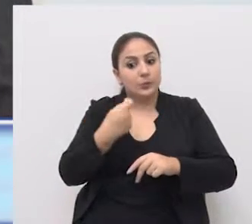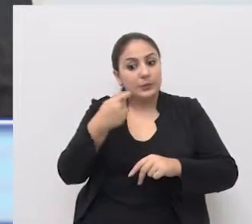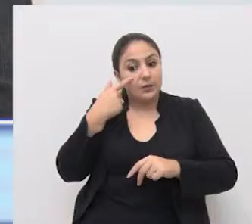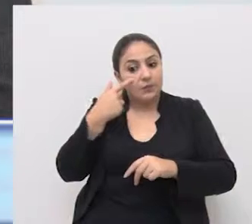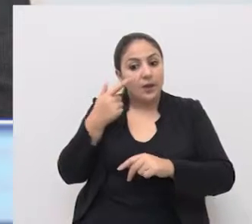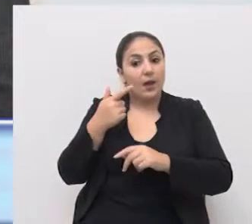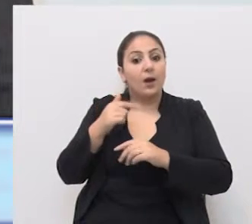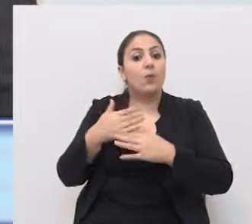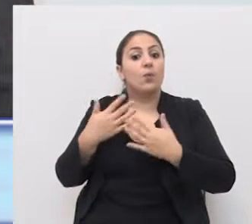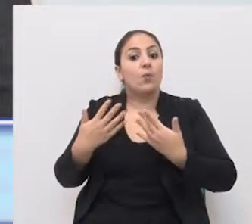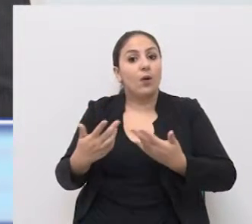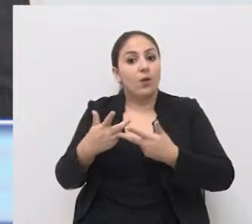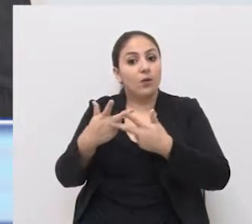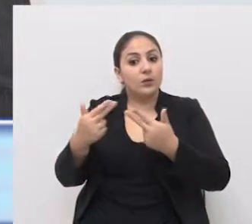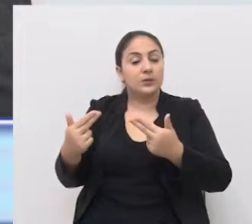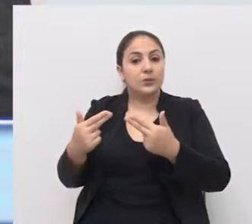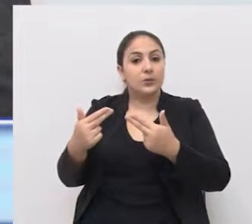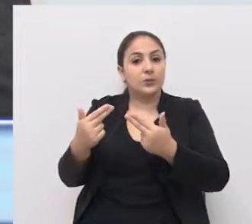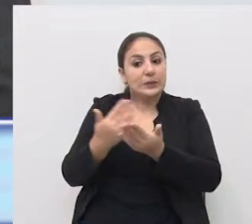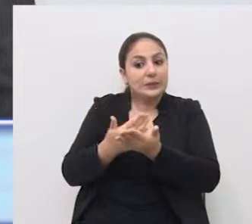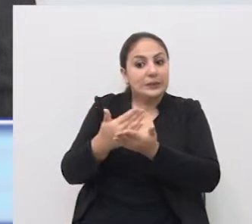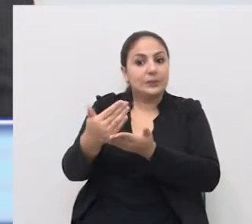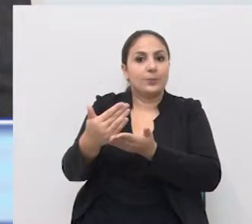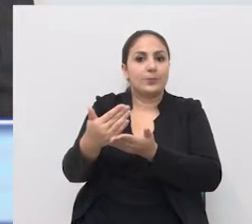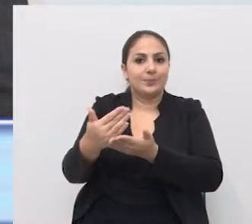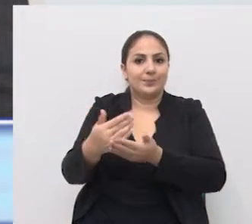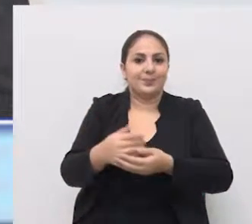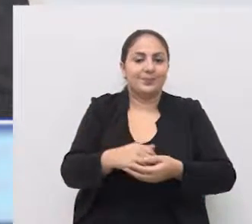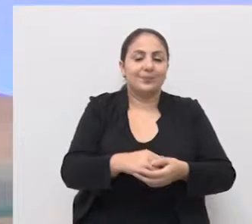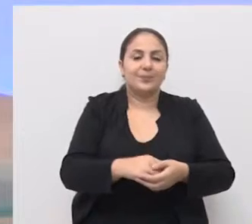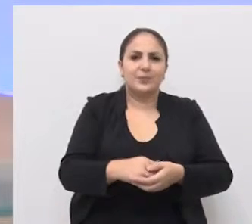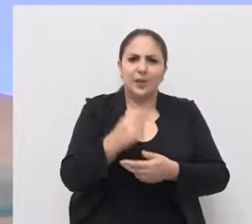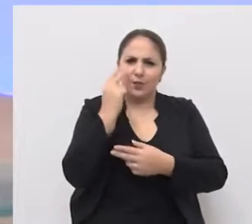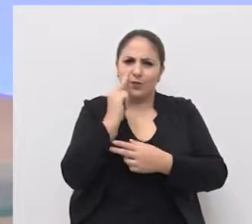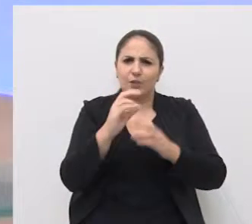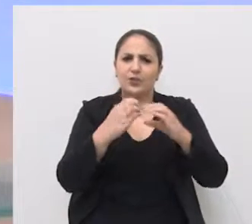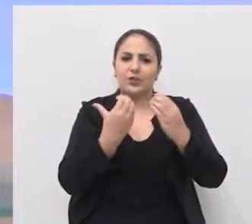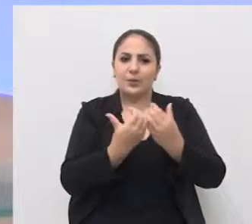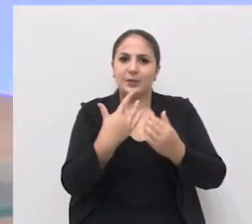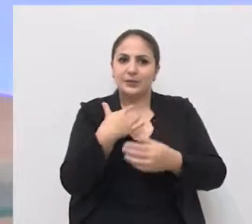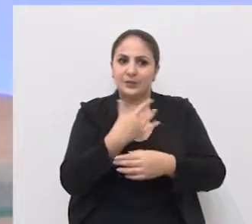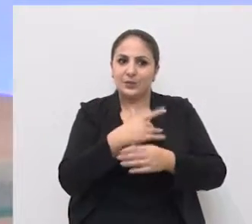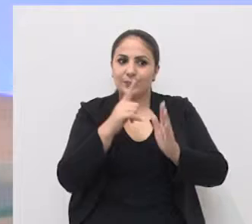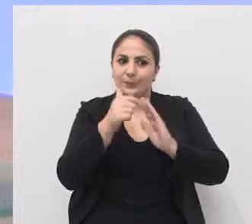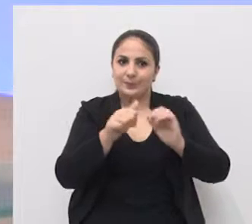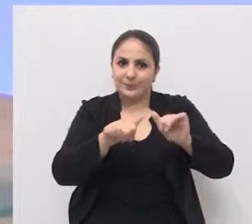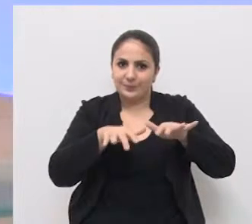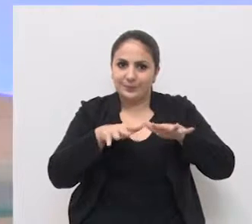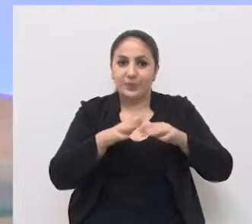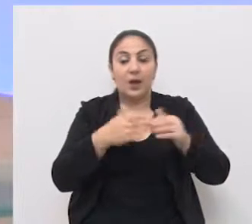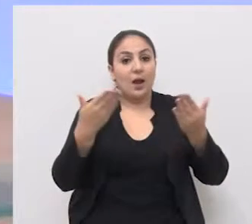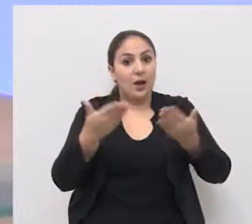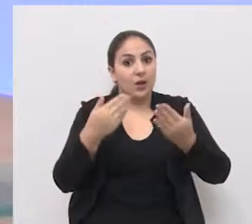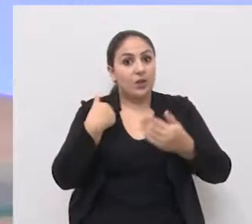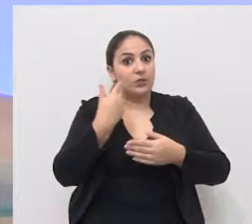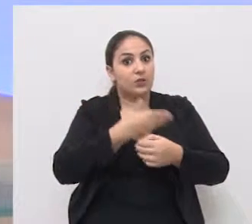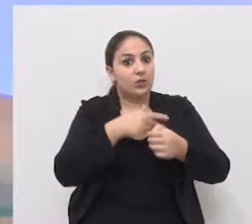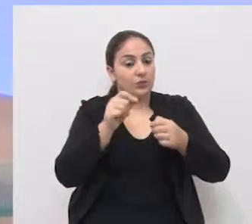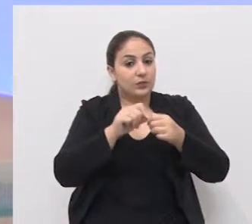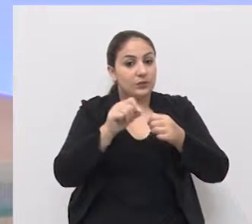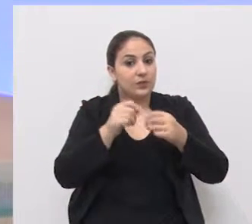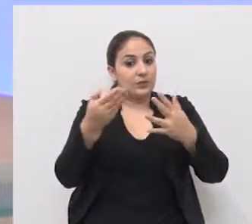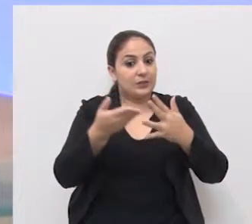é preciso que a gente identifique as lesões em estadiamento inicial. Assista ao Câmara Saúde logo após a sessão